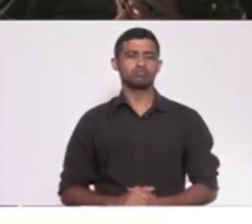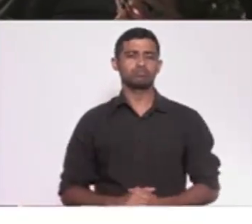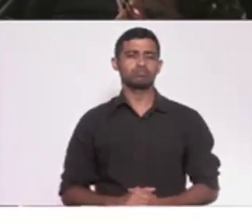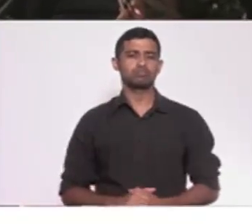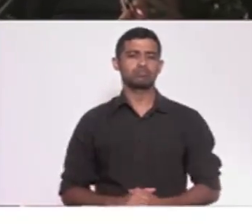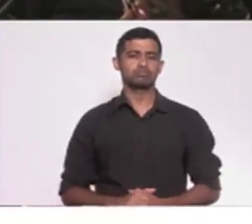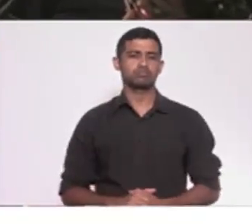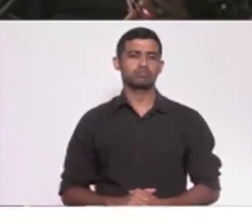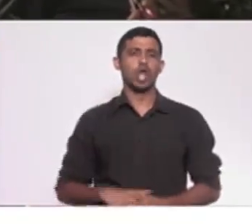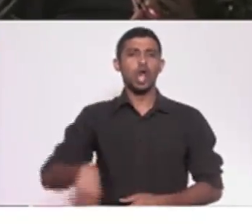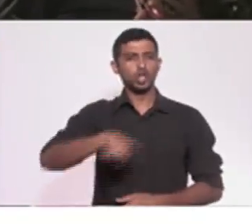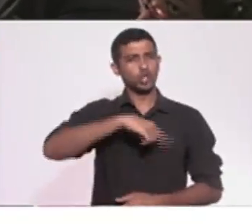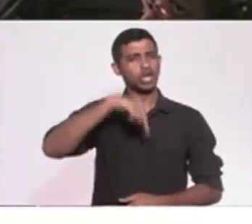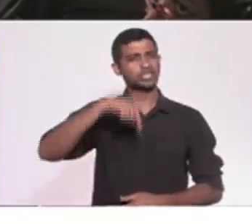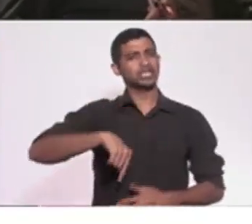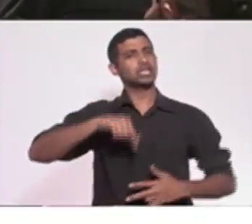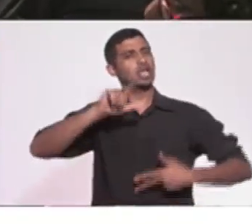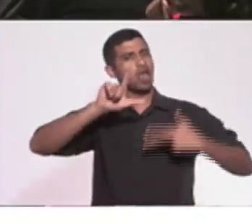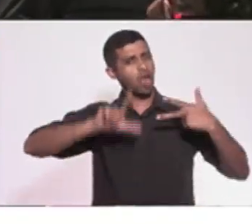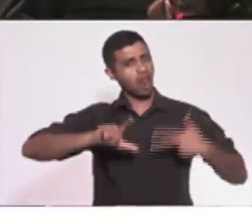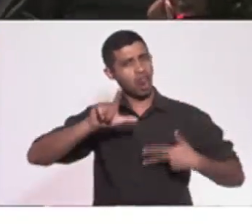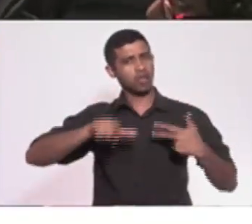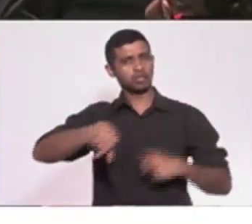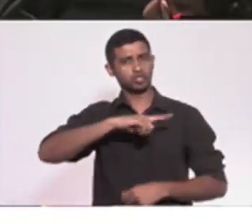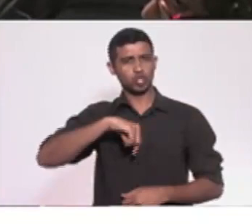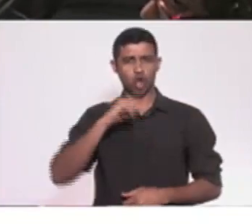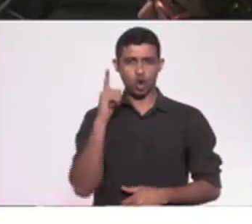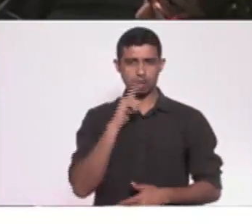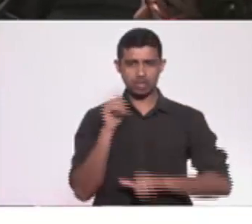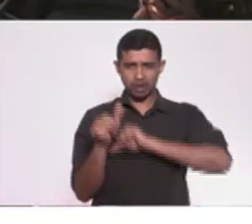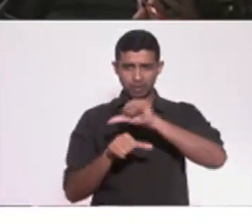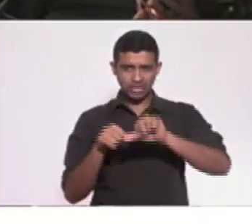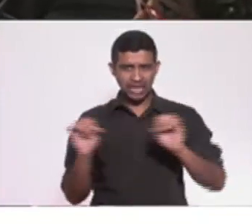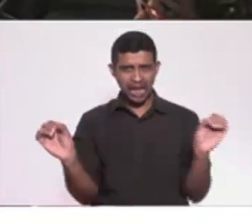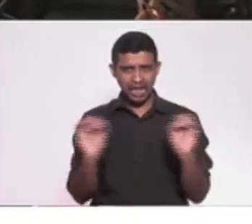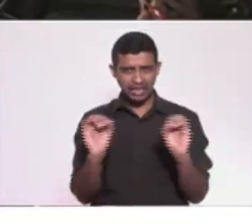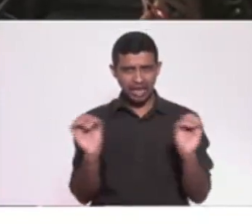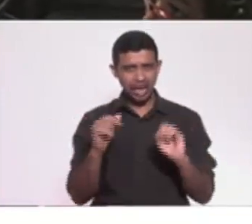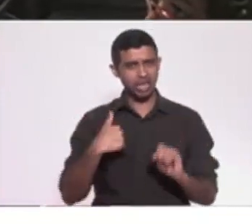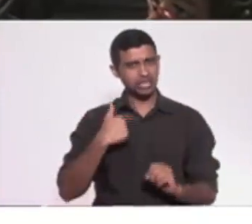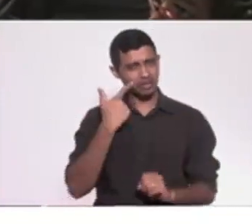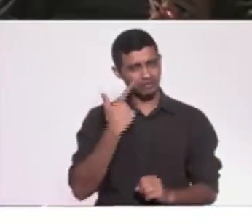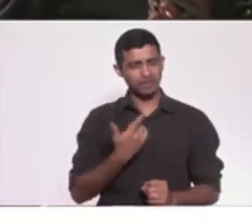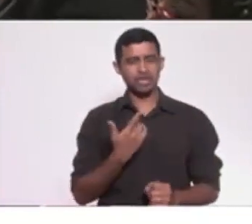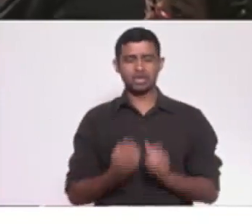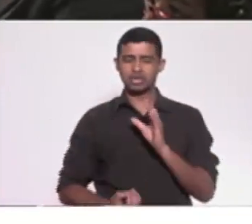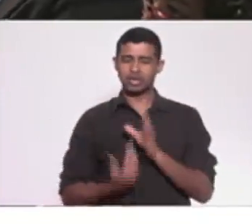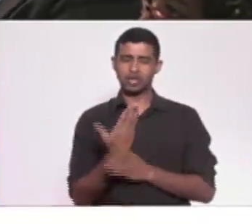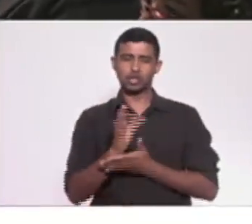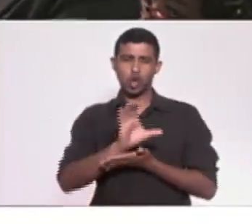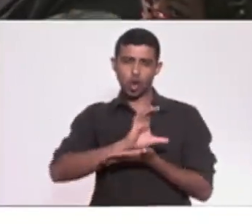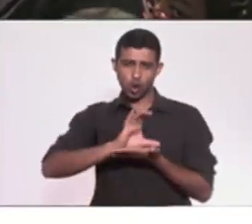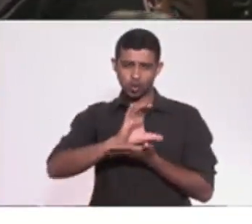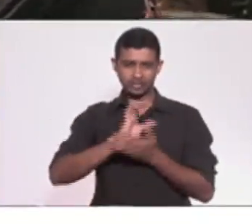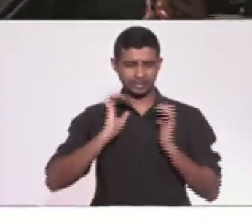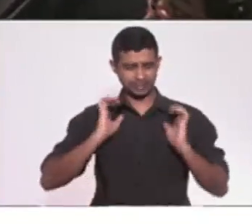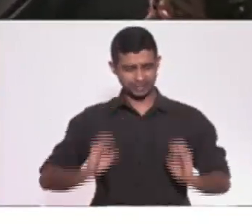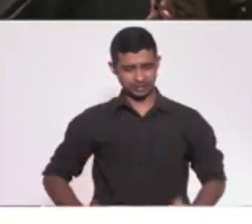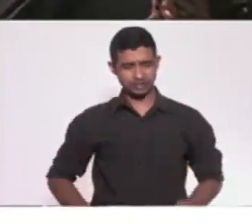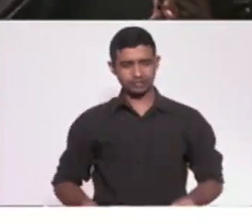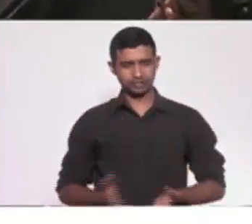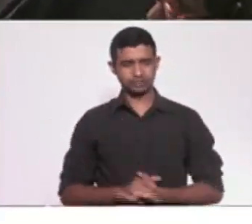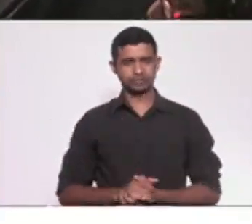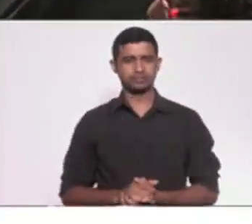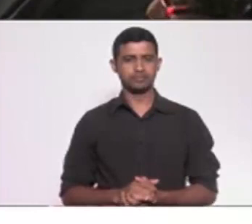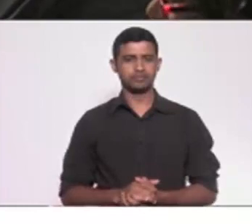legislativo, de fazer com as ferramentas que temos, que é a instalação do Conselho de Ética, com a garantia do livre direito à